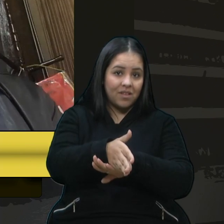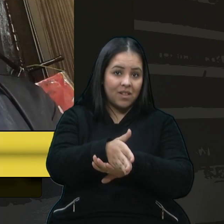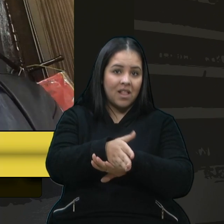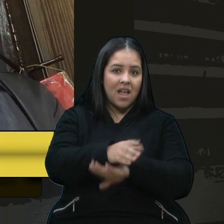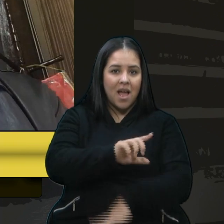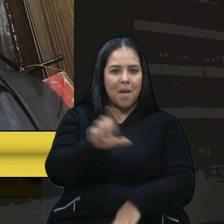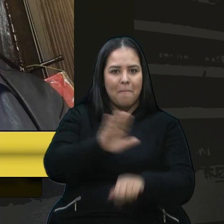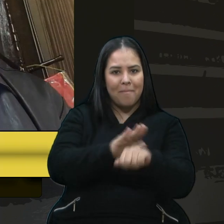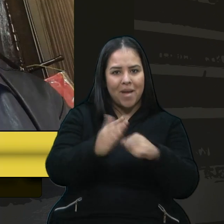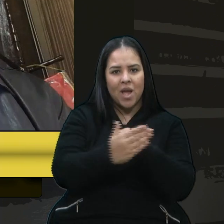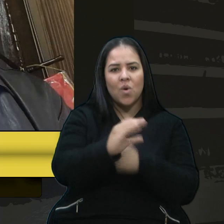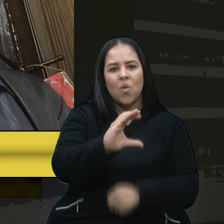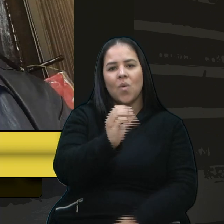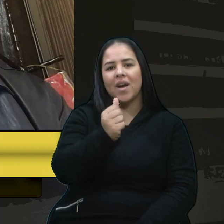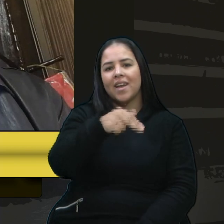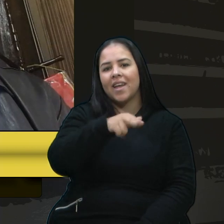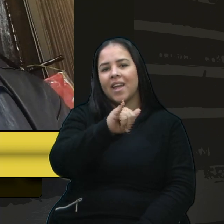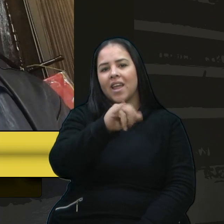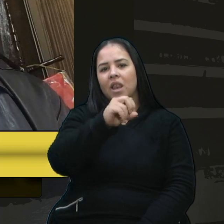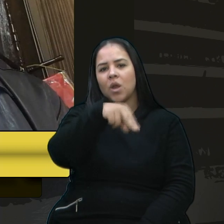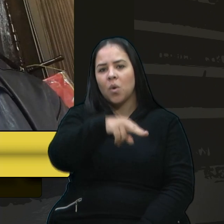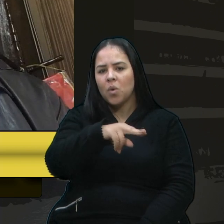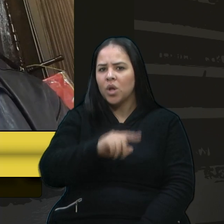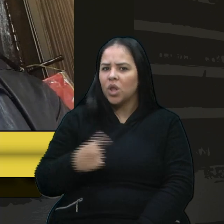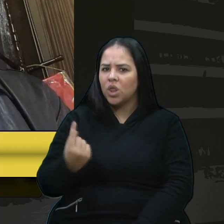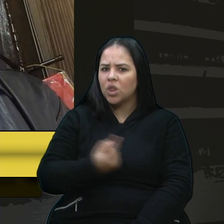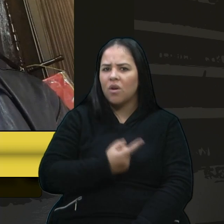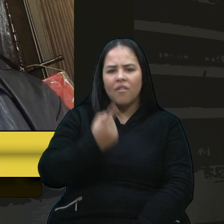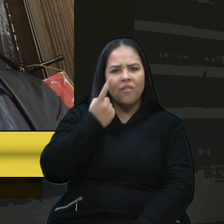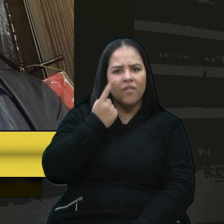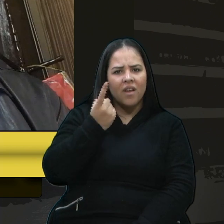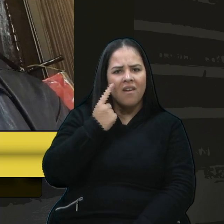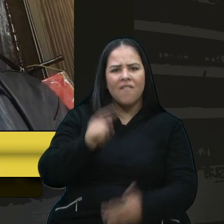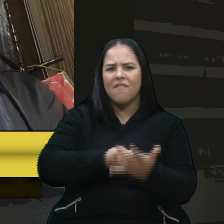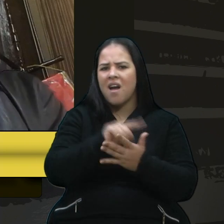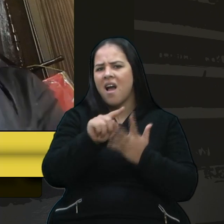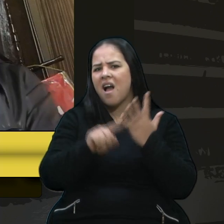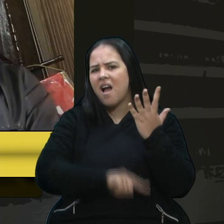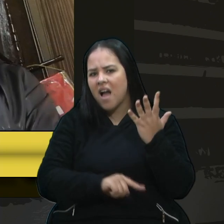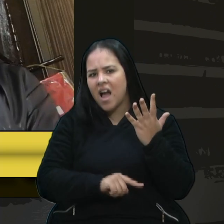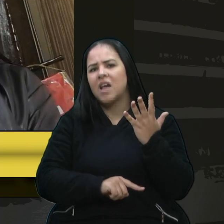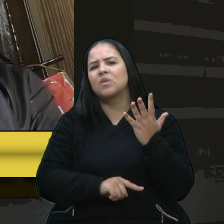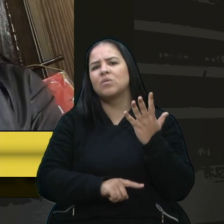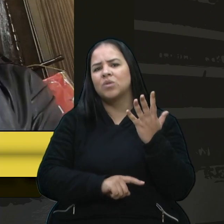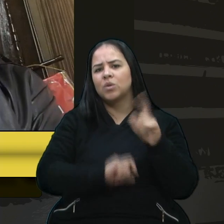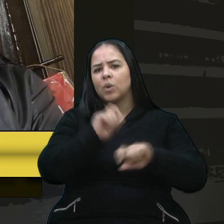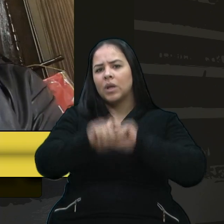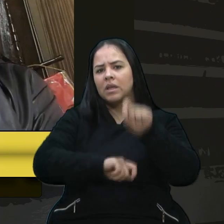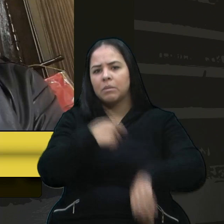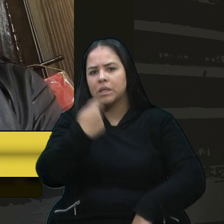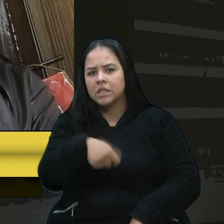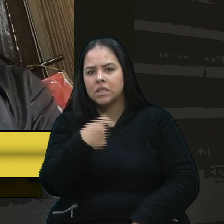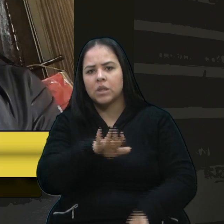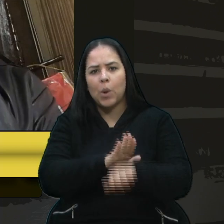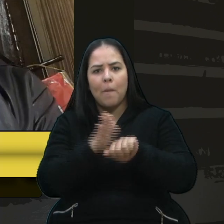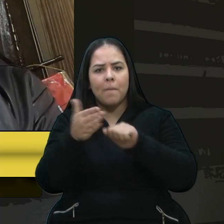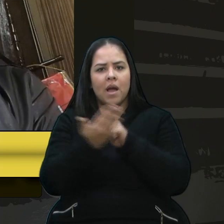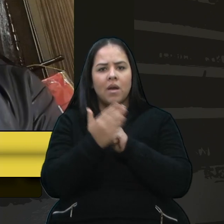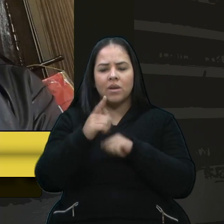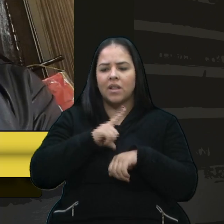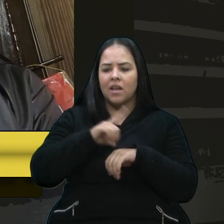Quênio e vendo várias necessidades aí desses nossos bairros aqui em torno de Caxias do